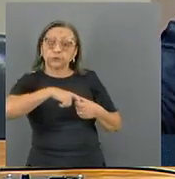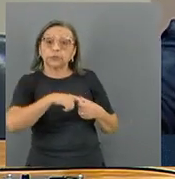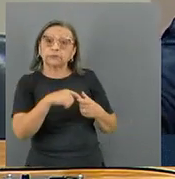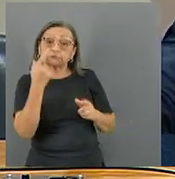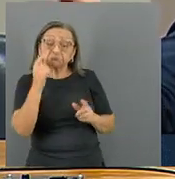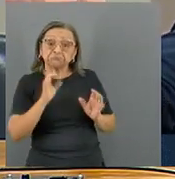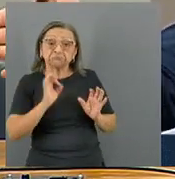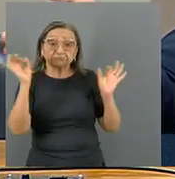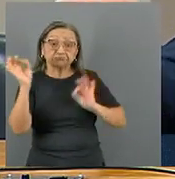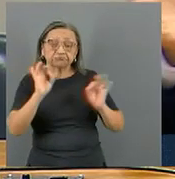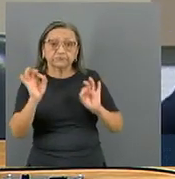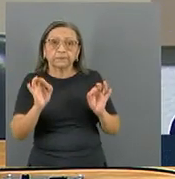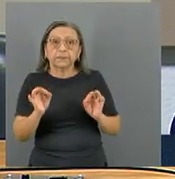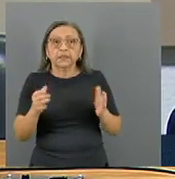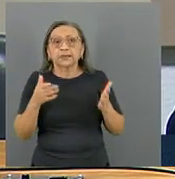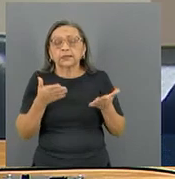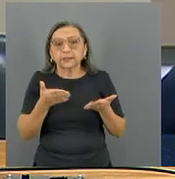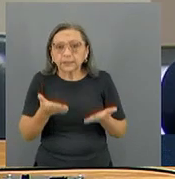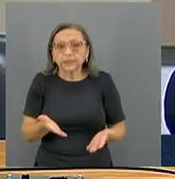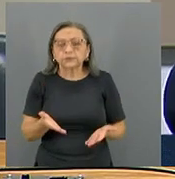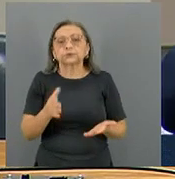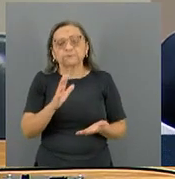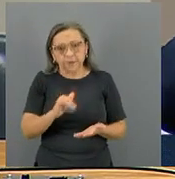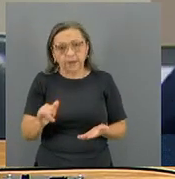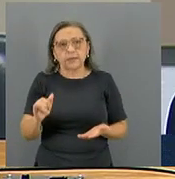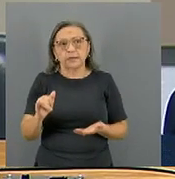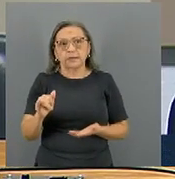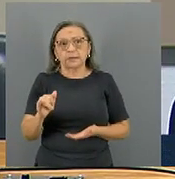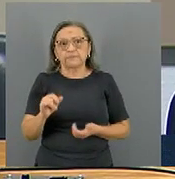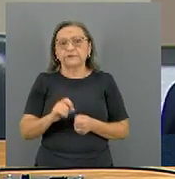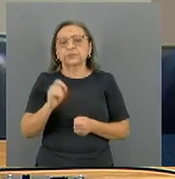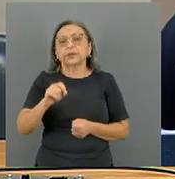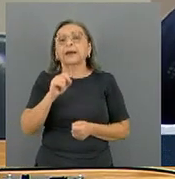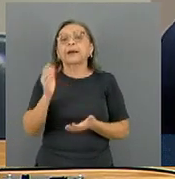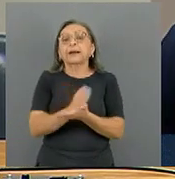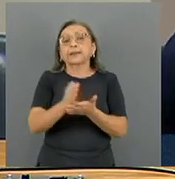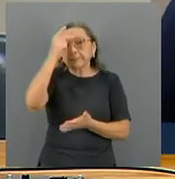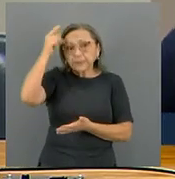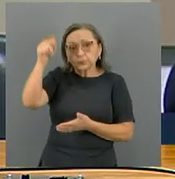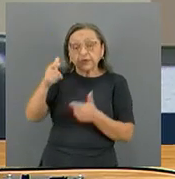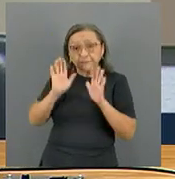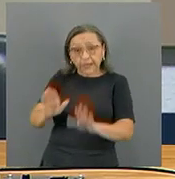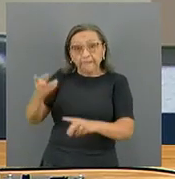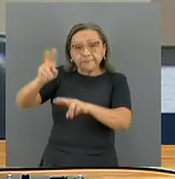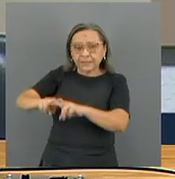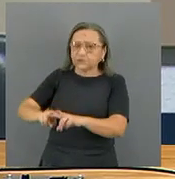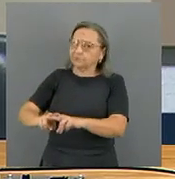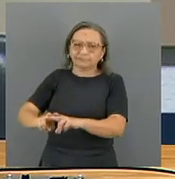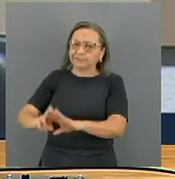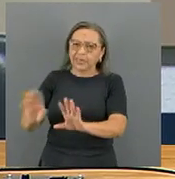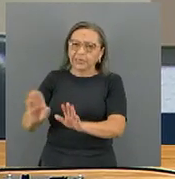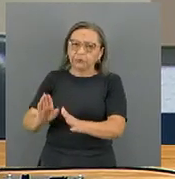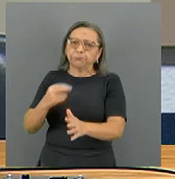a probabilidade de reiteração delitiva. E isso fará com que aqueles que permanecerem presos efetivamente não possam